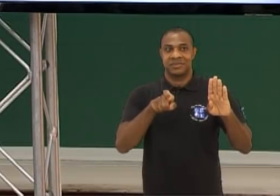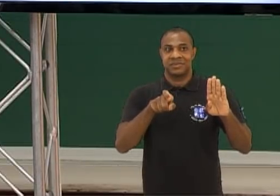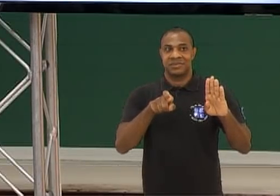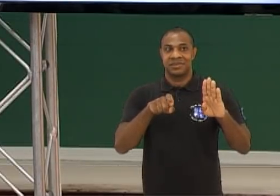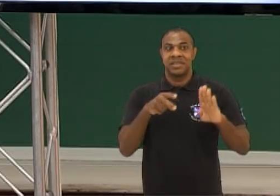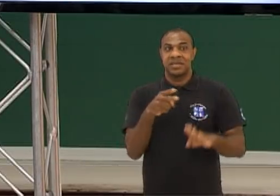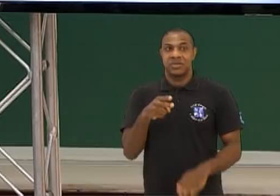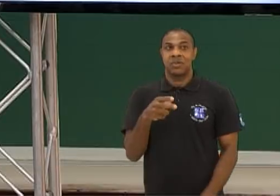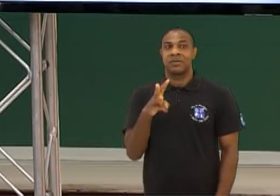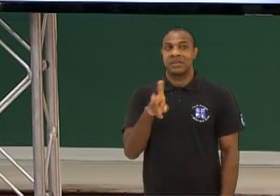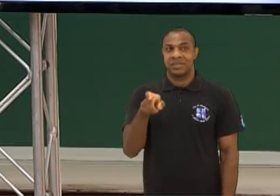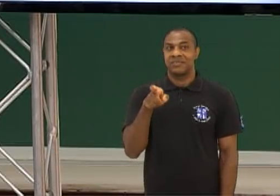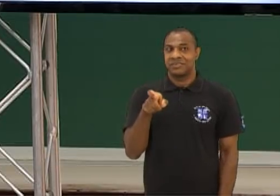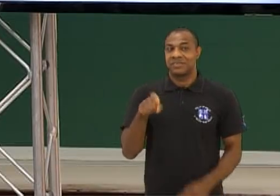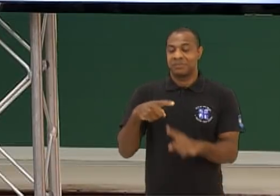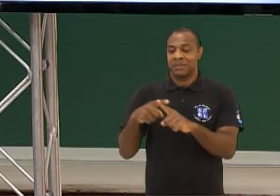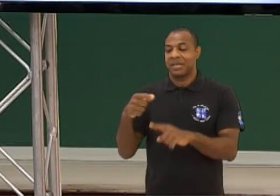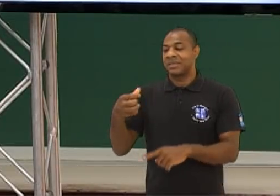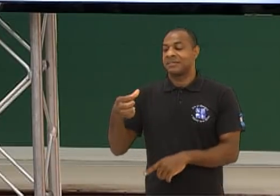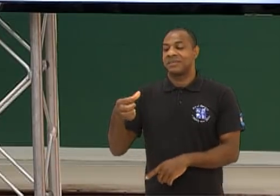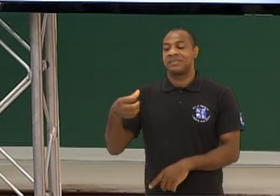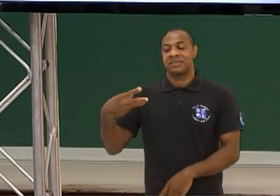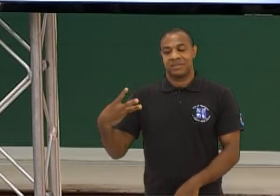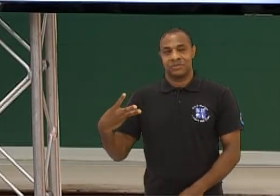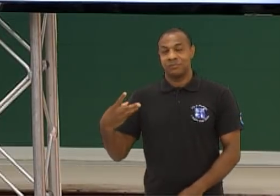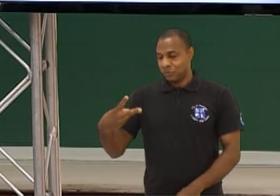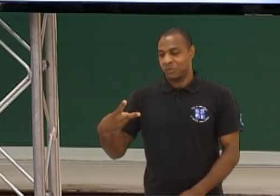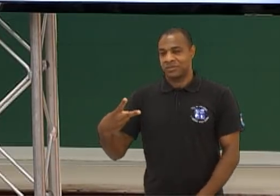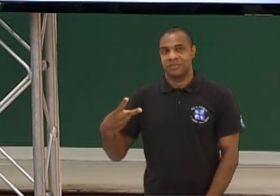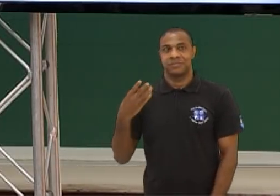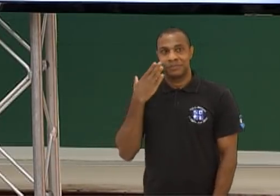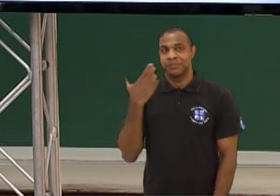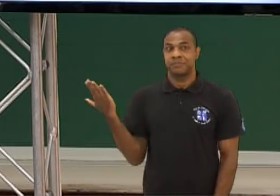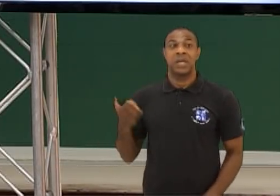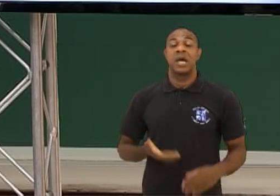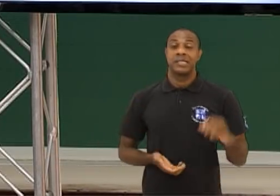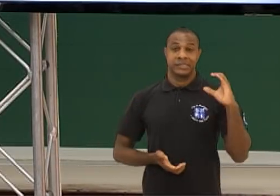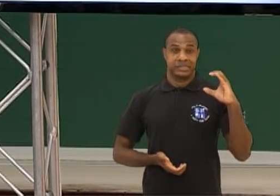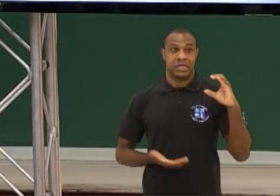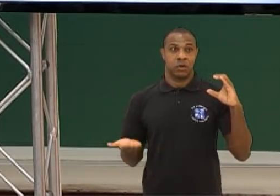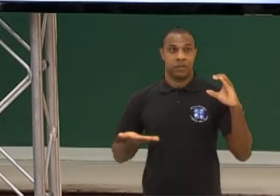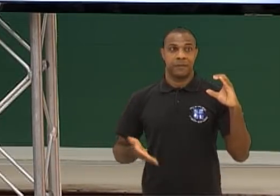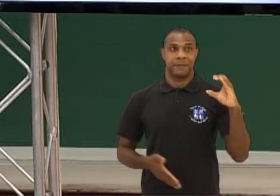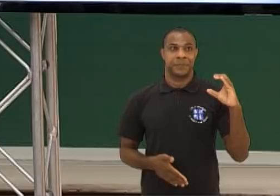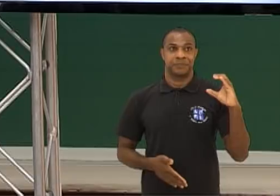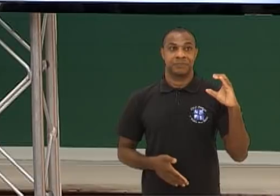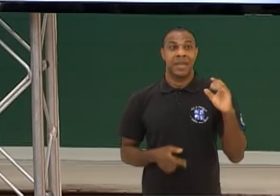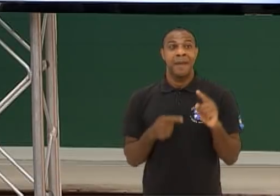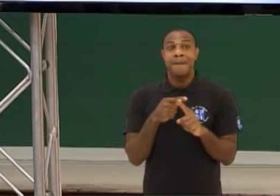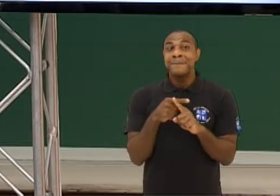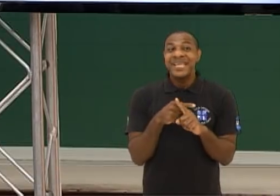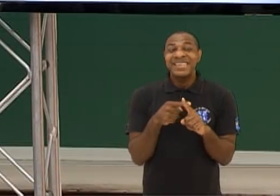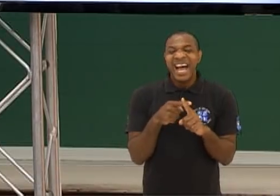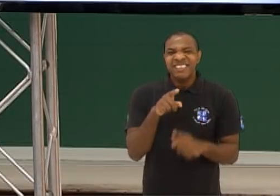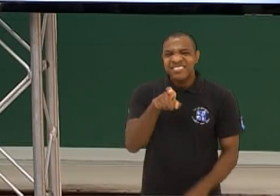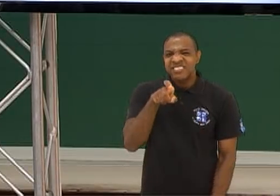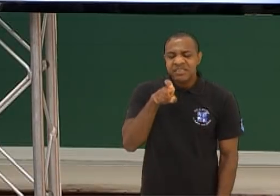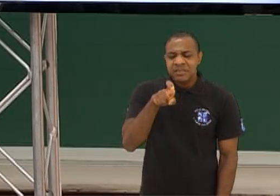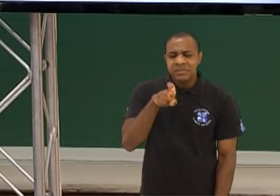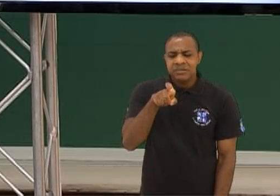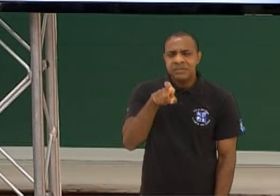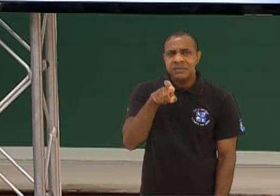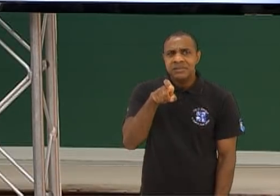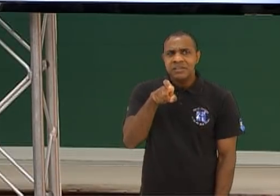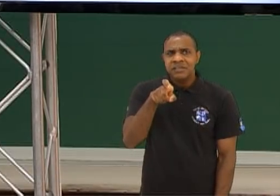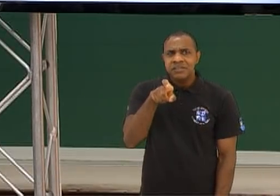bem? Tranquilo? Vamos lá corrigir a letra C? Então, a letra C, metade de x, x sobre 2.